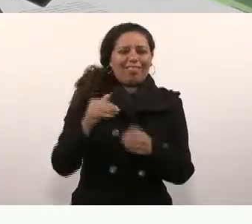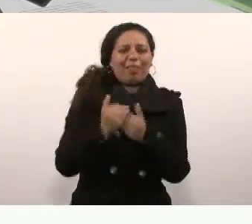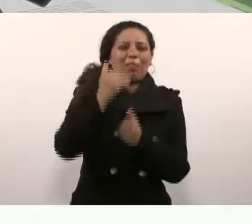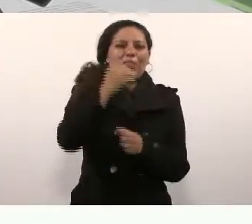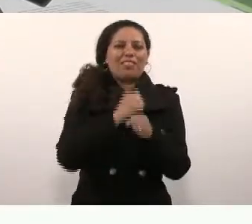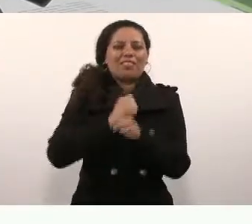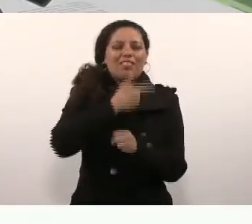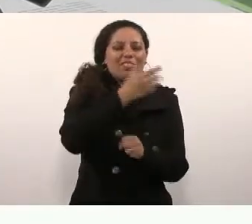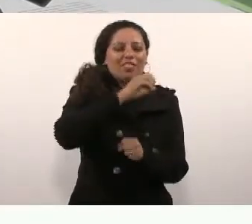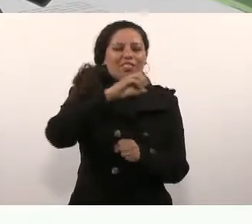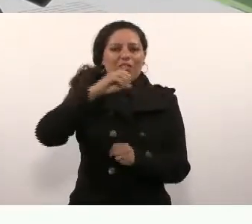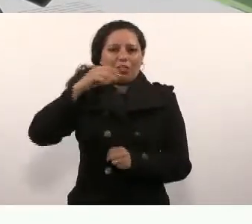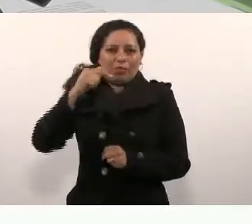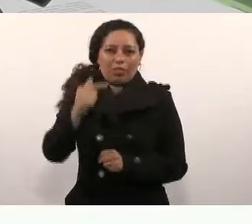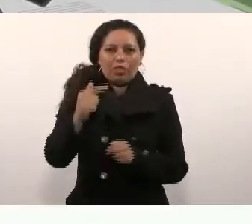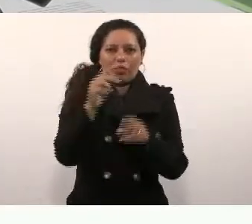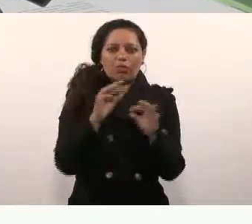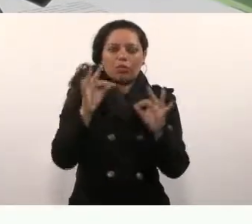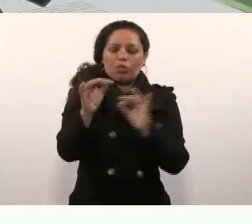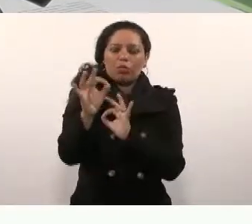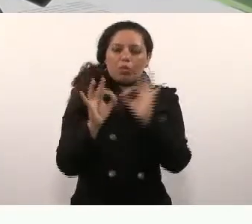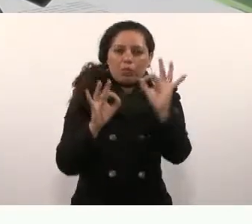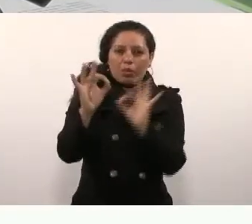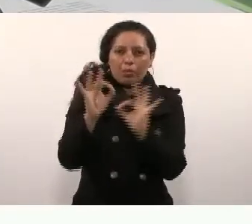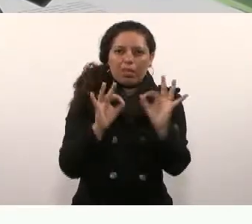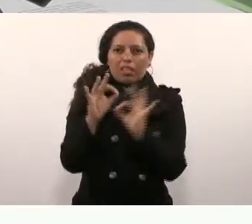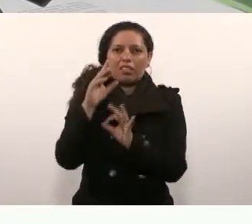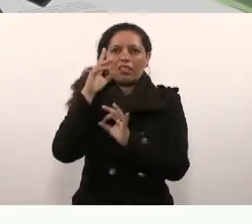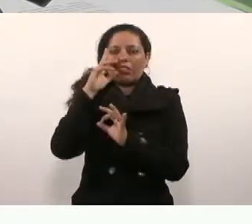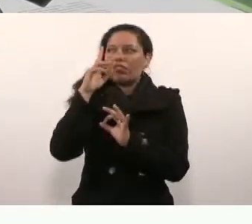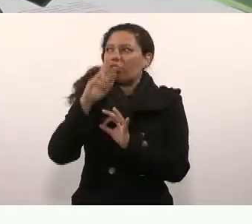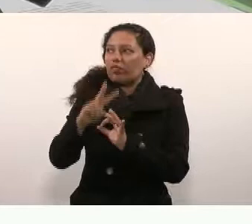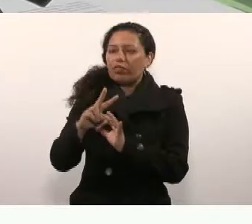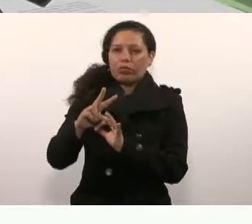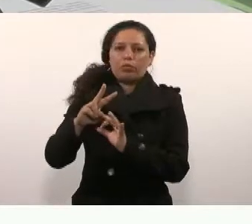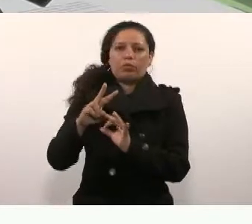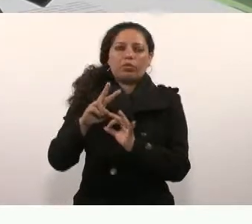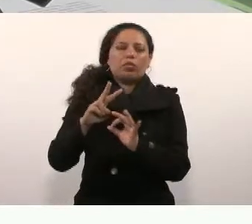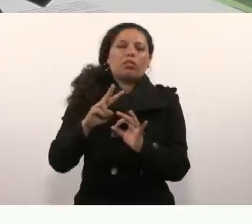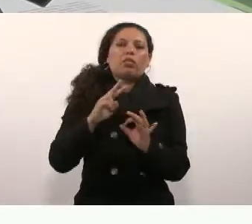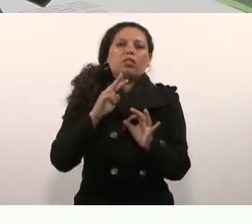as tratativas e os procedimentos administrativos, a área foi desapropriada,